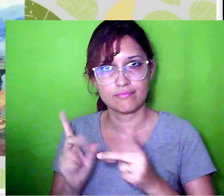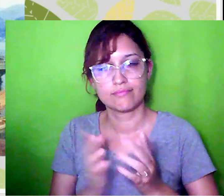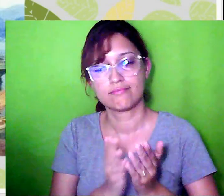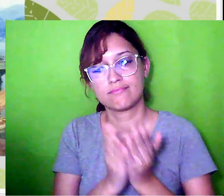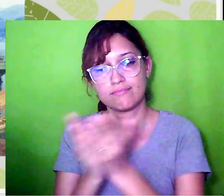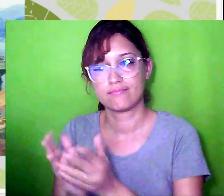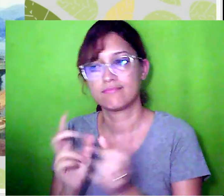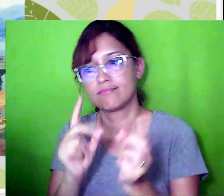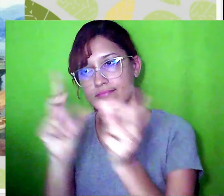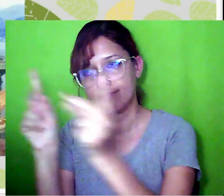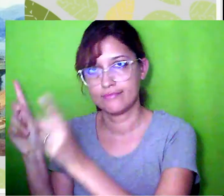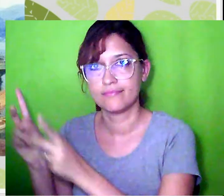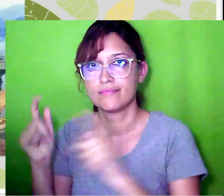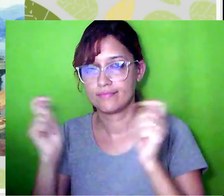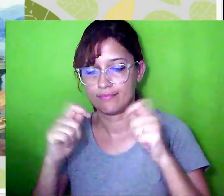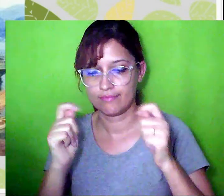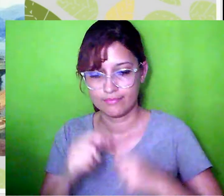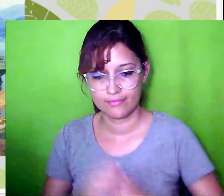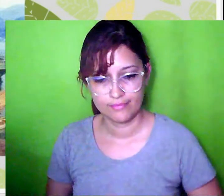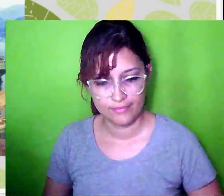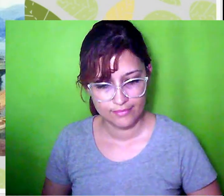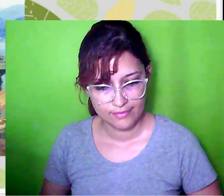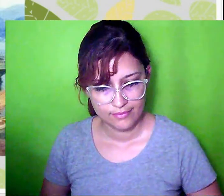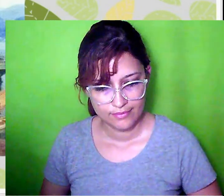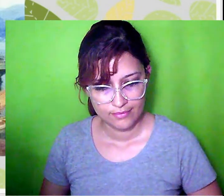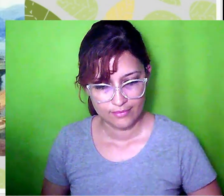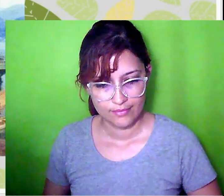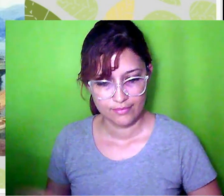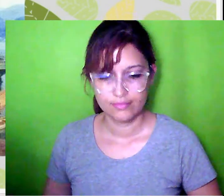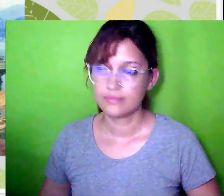era possível expandir o comércio.